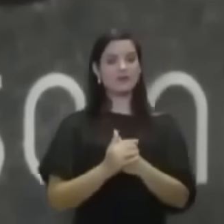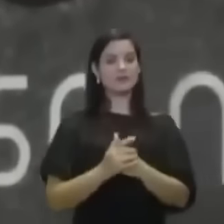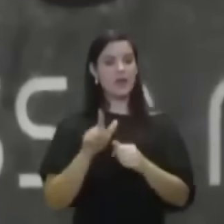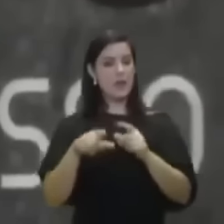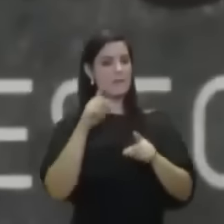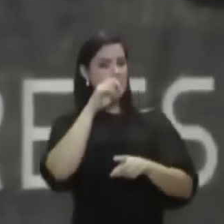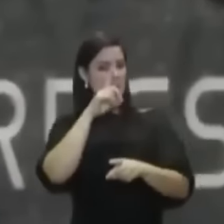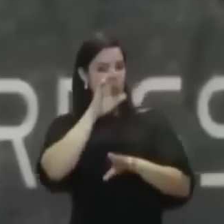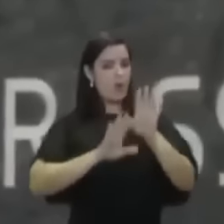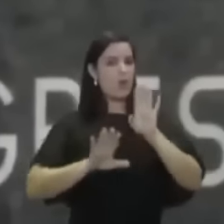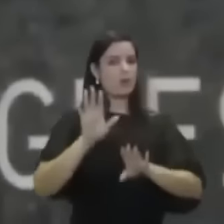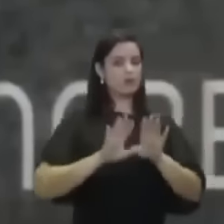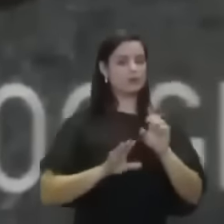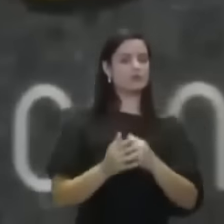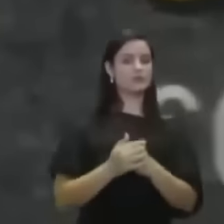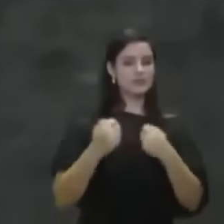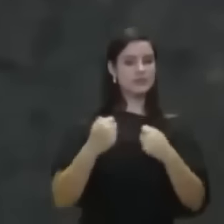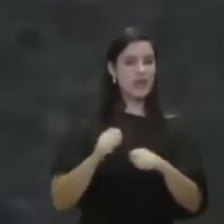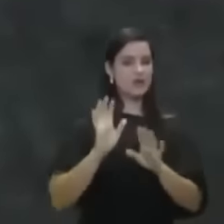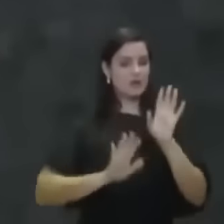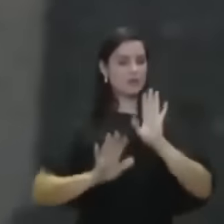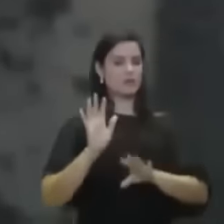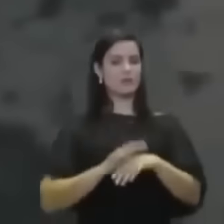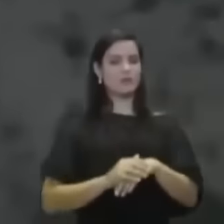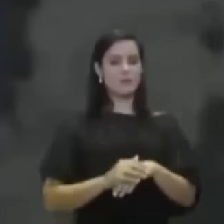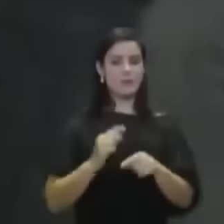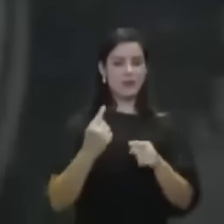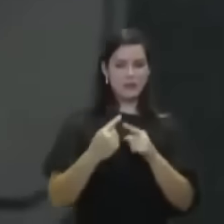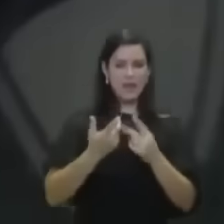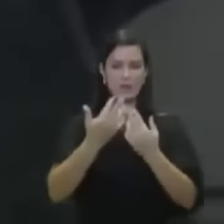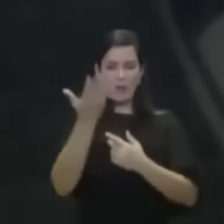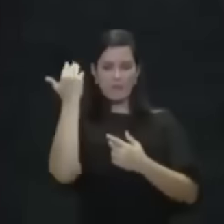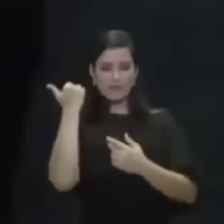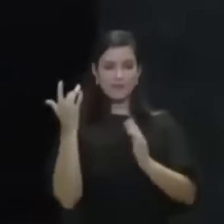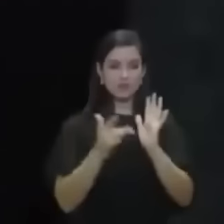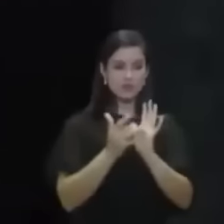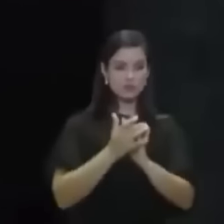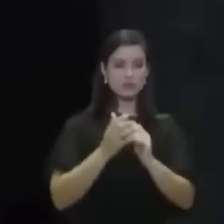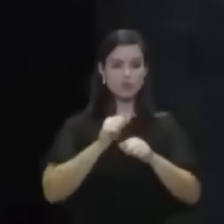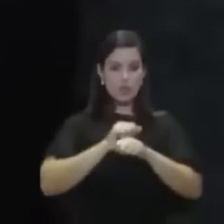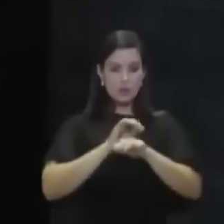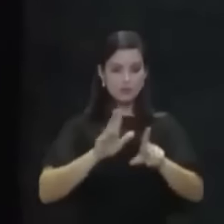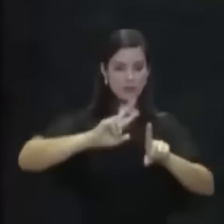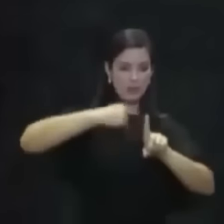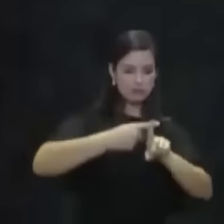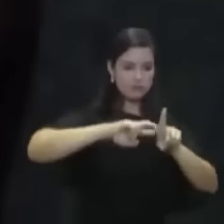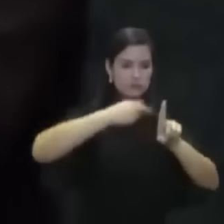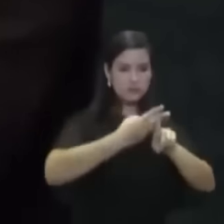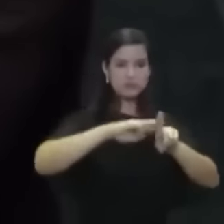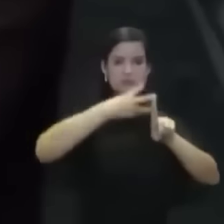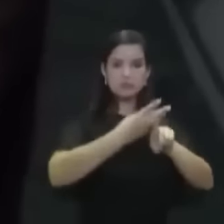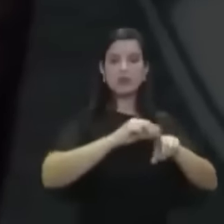aquela mesma sedução escrita lá em João 6, que quando Jesus multiplica pães e peixes, eles querem fazer Jesus um rei político, um messias